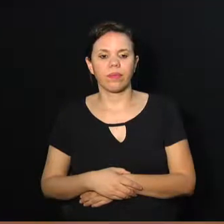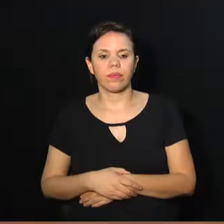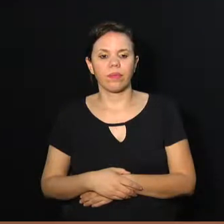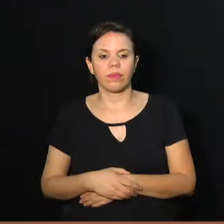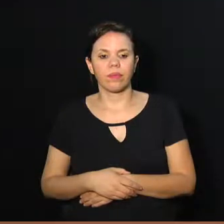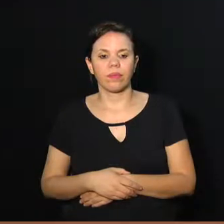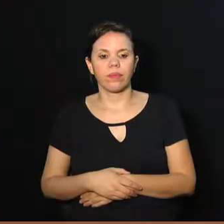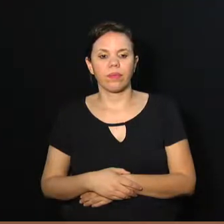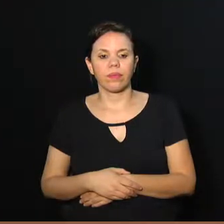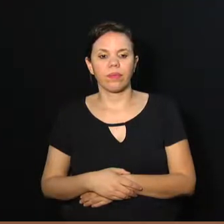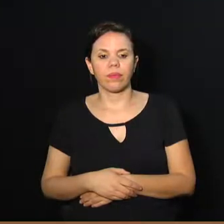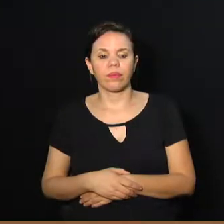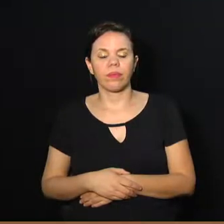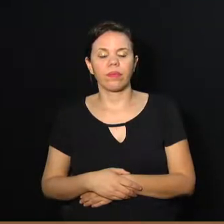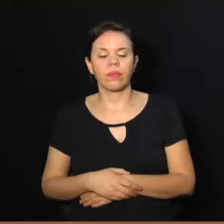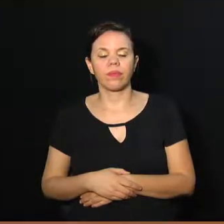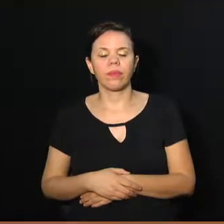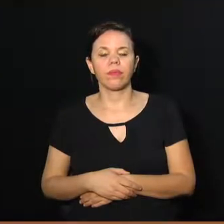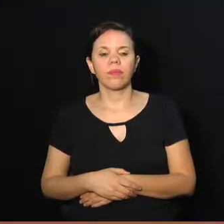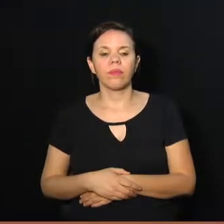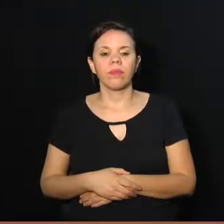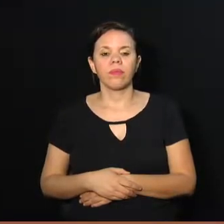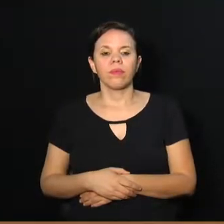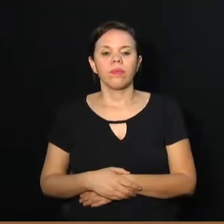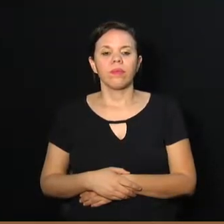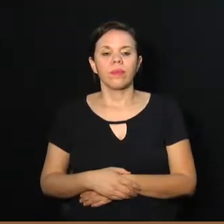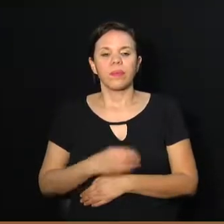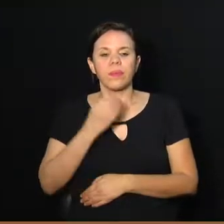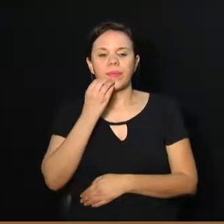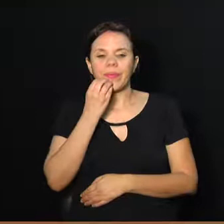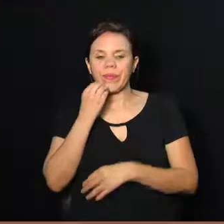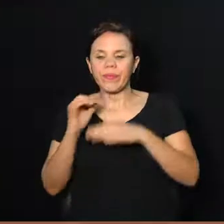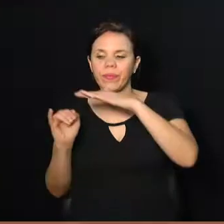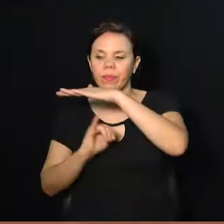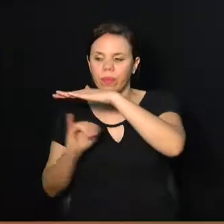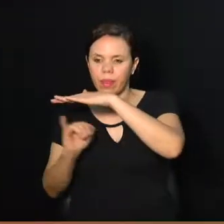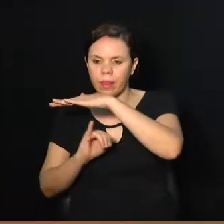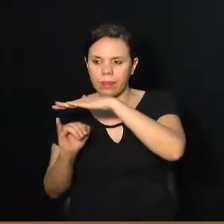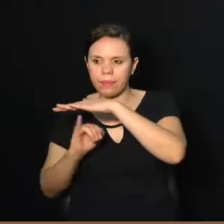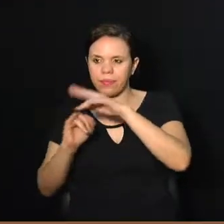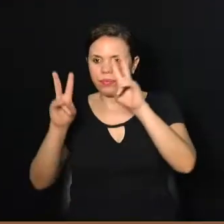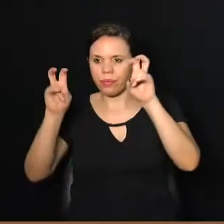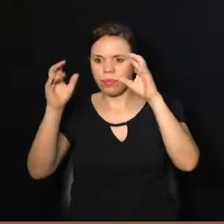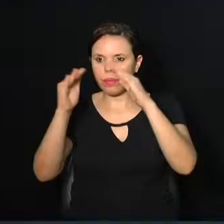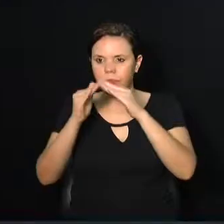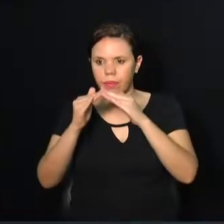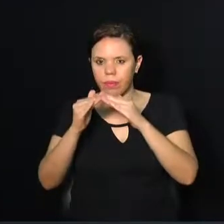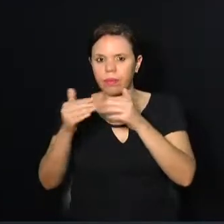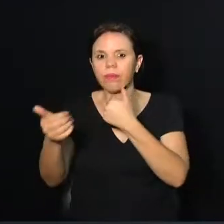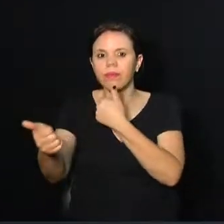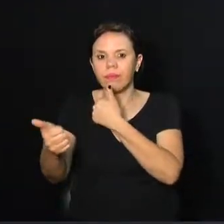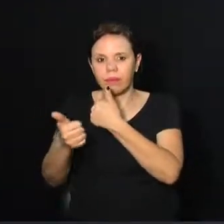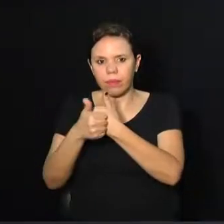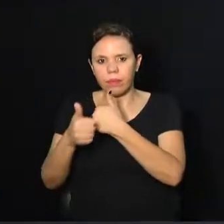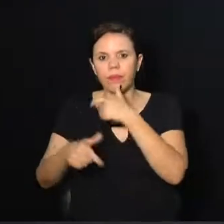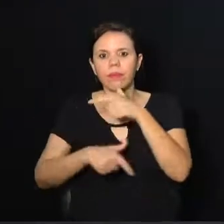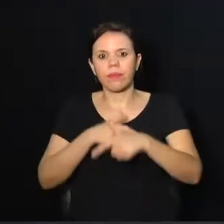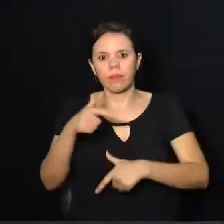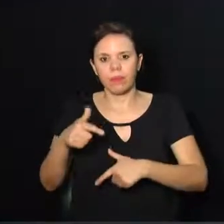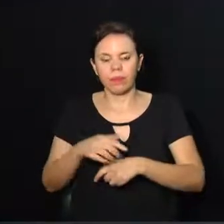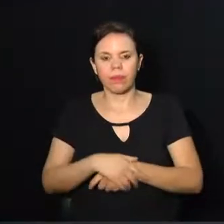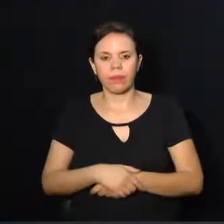motivo foi o meu filho. Sim, né, mas a Fundação Casa que me aproximou, né? Sim, aí eu entrei Ah lá. em